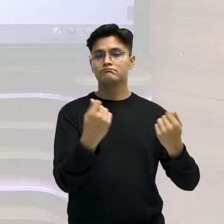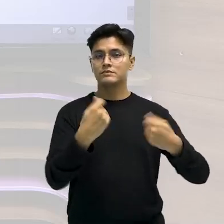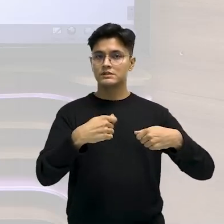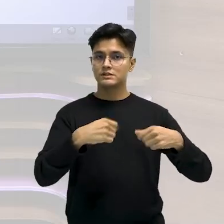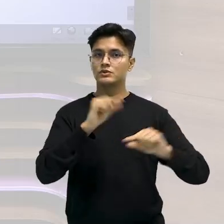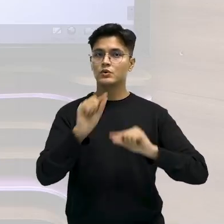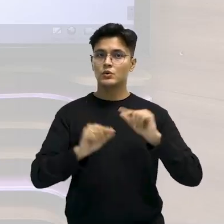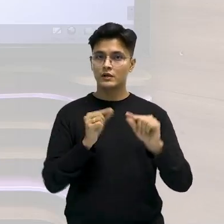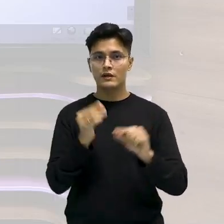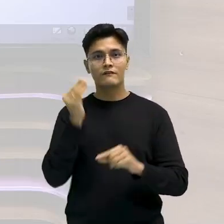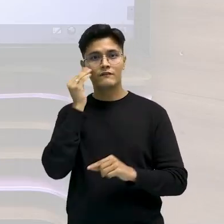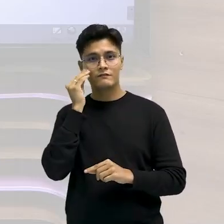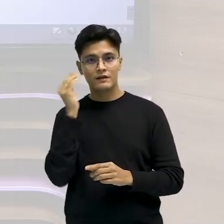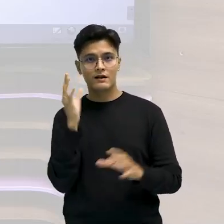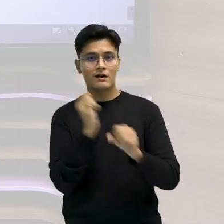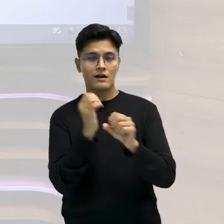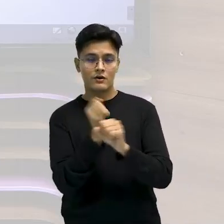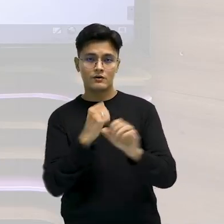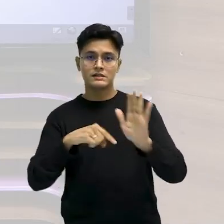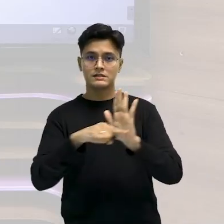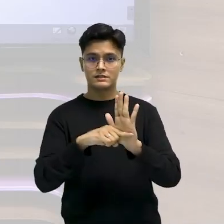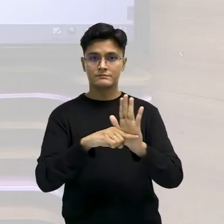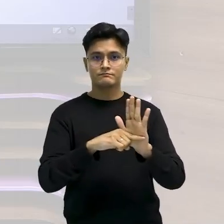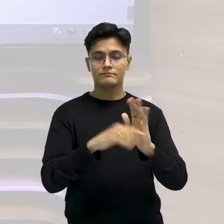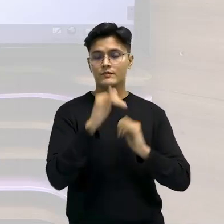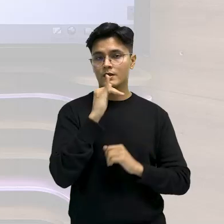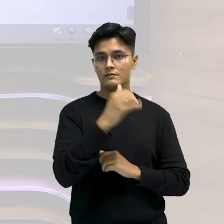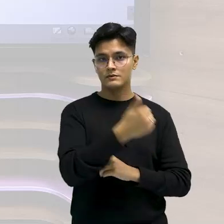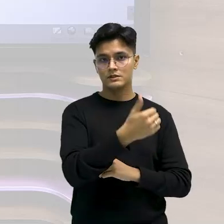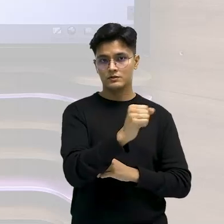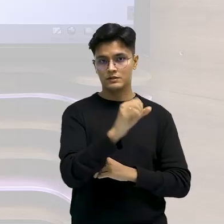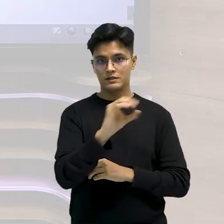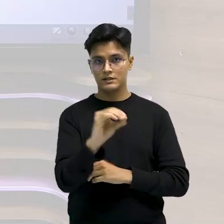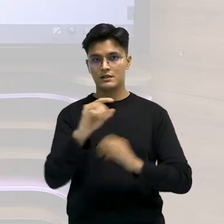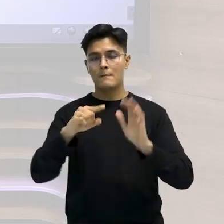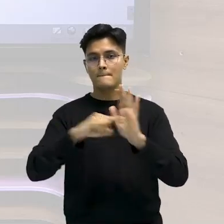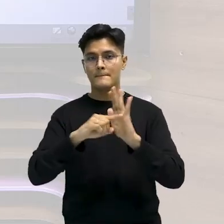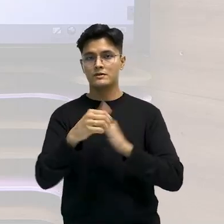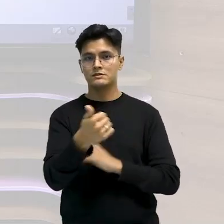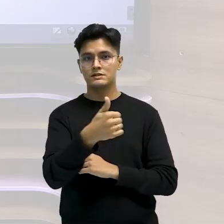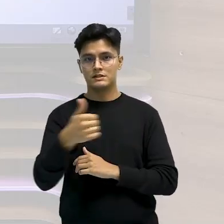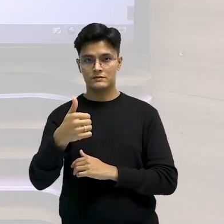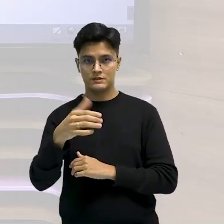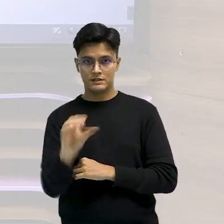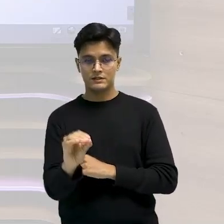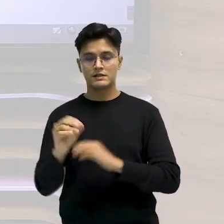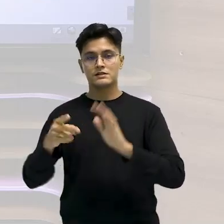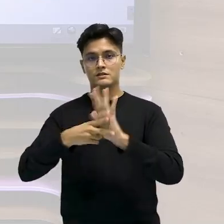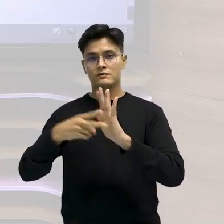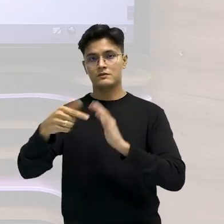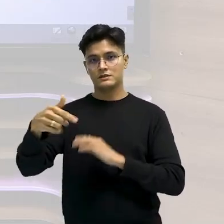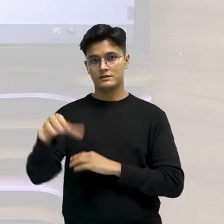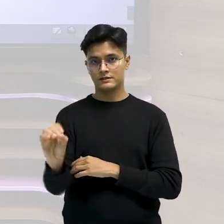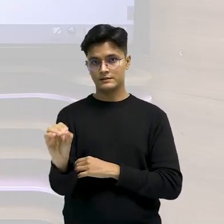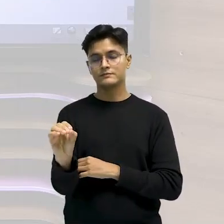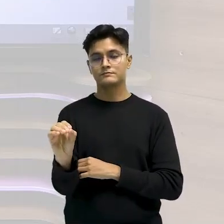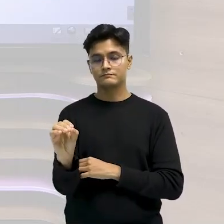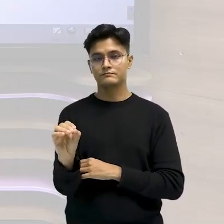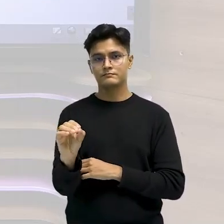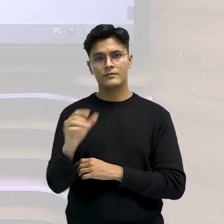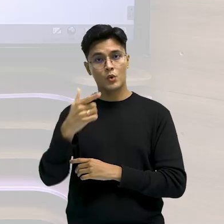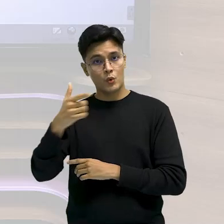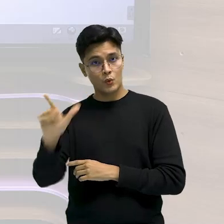você verificar a diferença. 180 menos 110, 70. Essa é uma definição, ângulo raso.